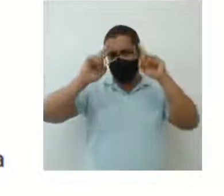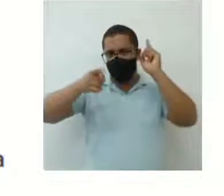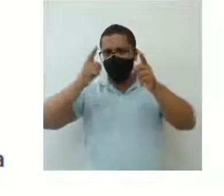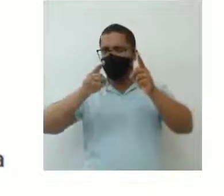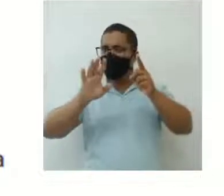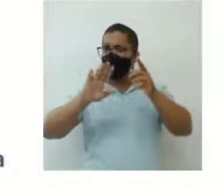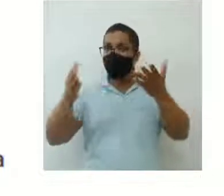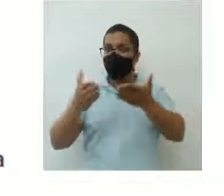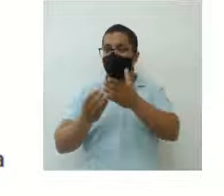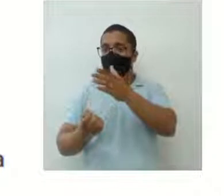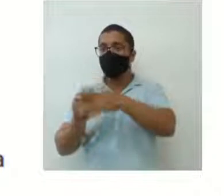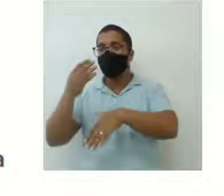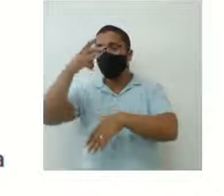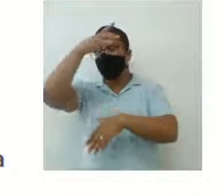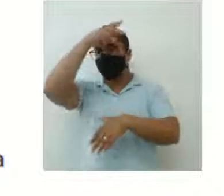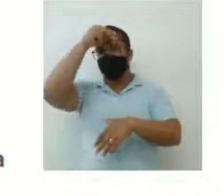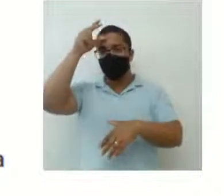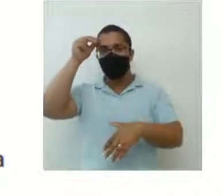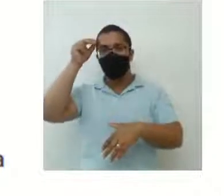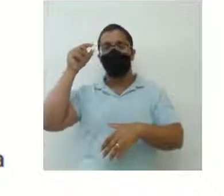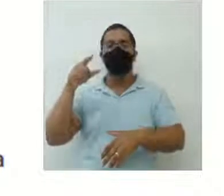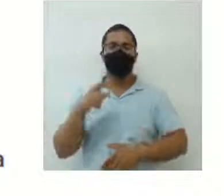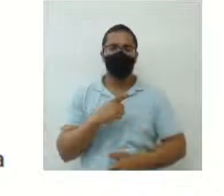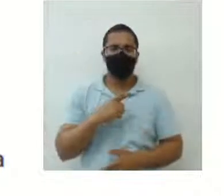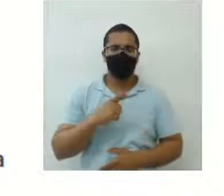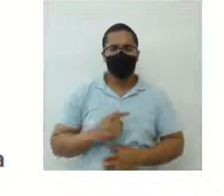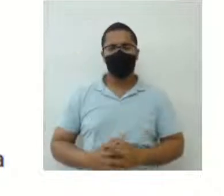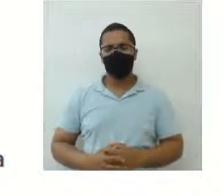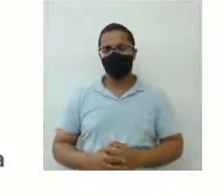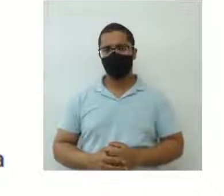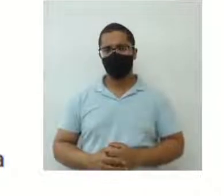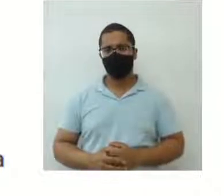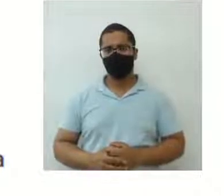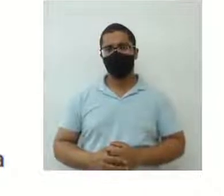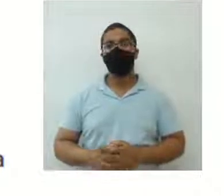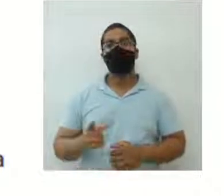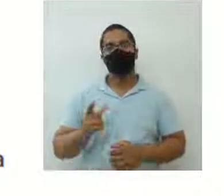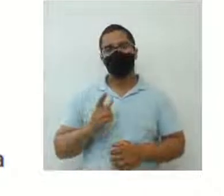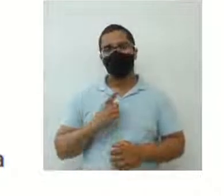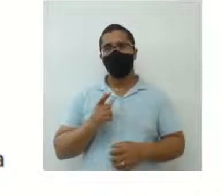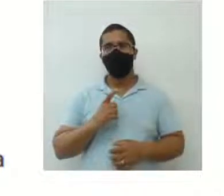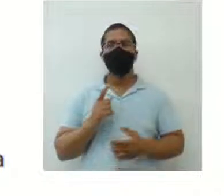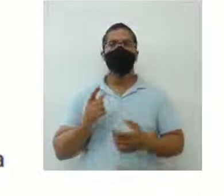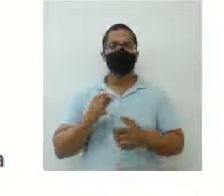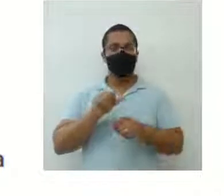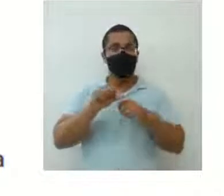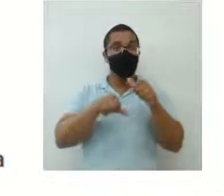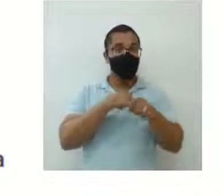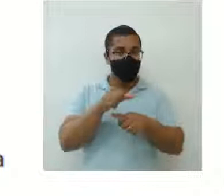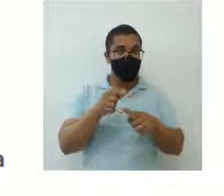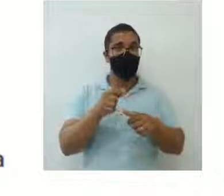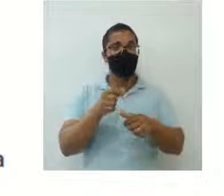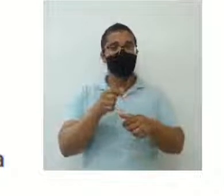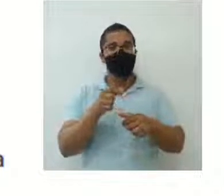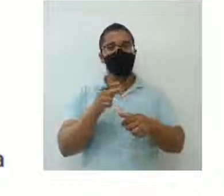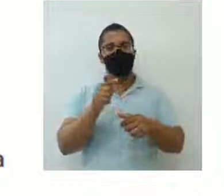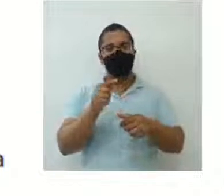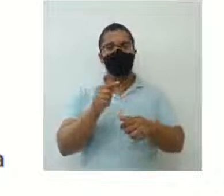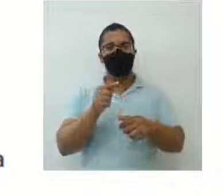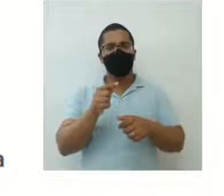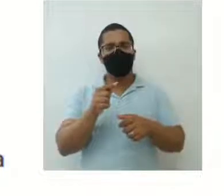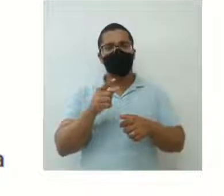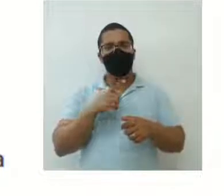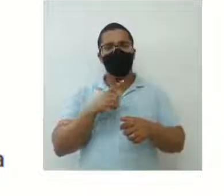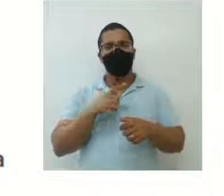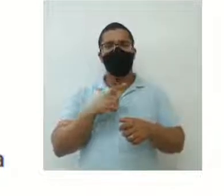de prefeitura com burocracia estatal, né, o central. Então, veio uma reforma tributária que garantiu boas